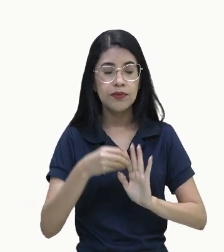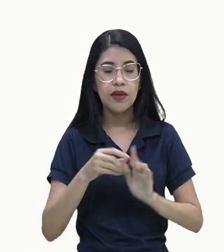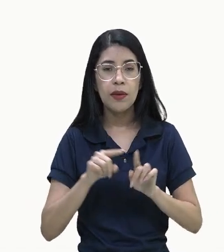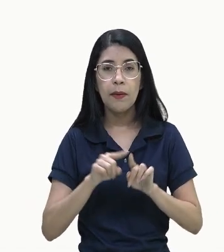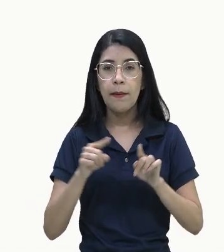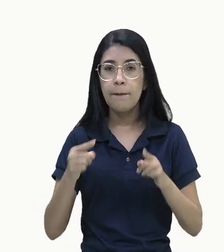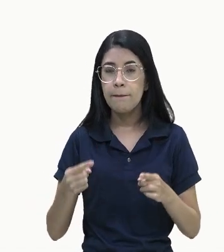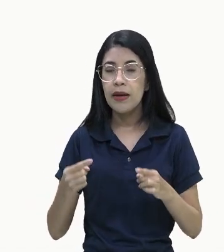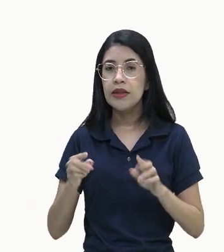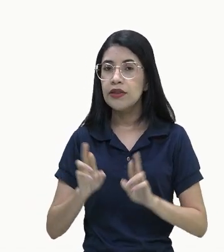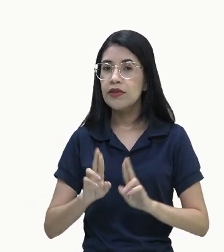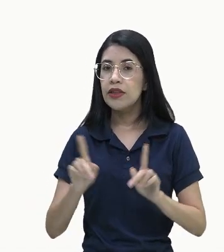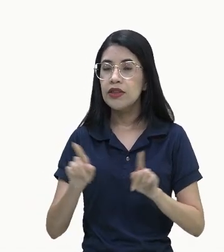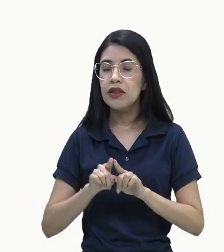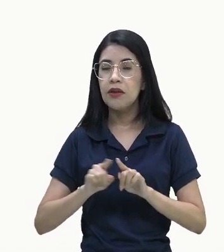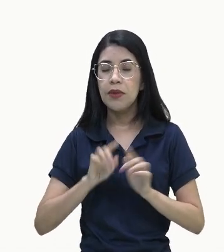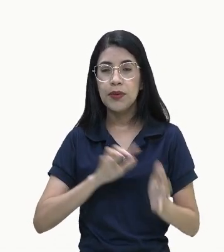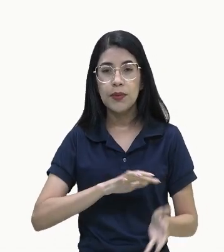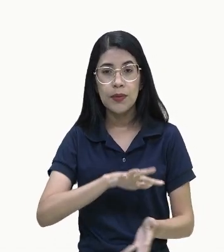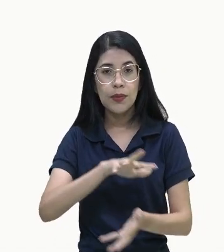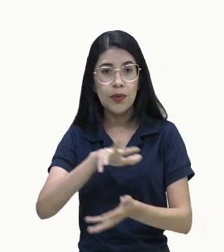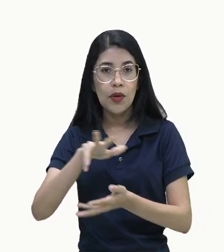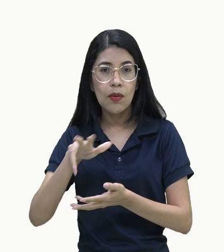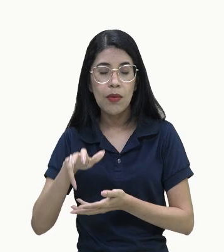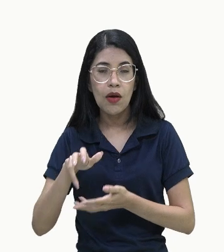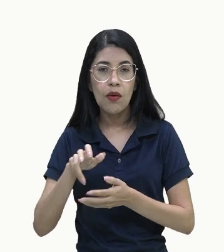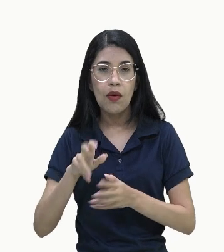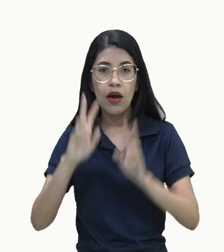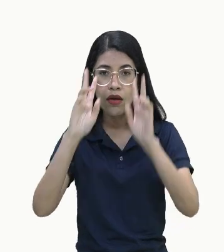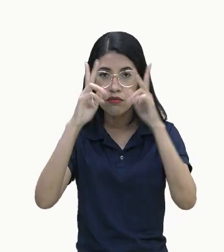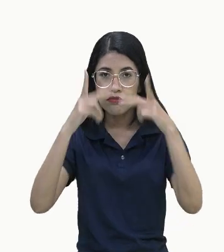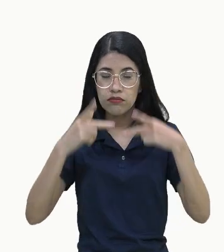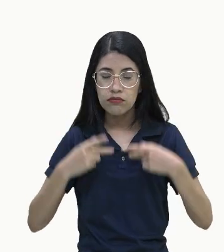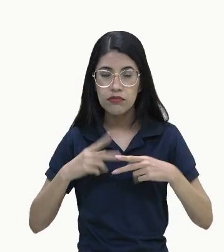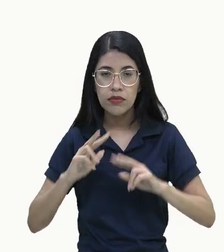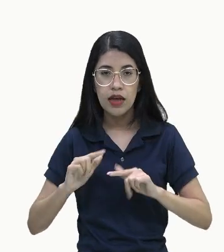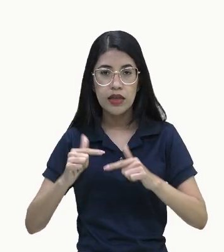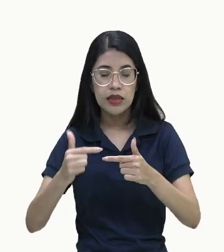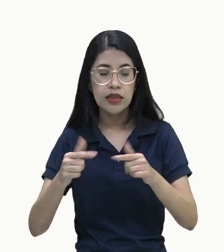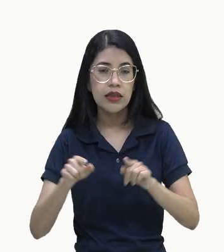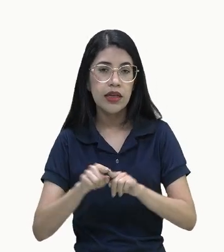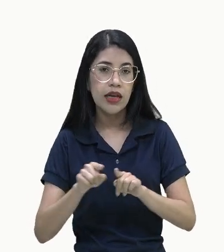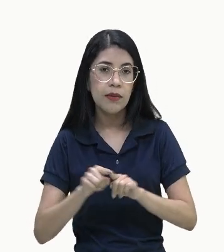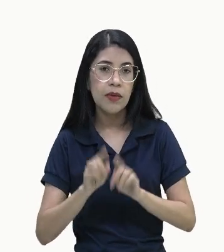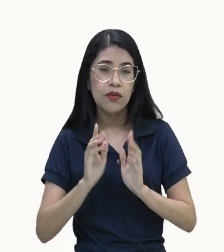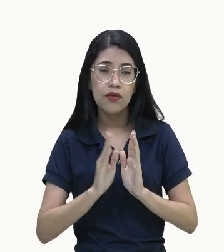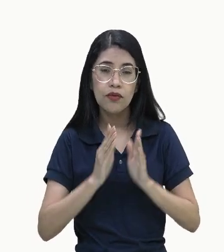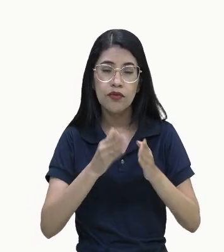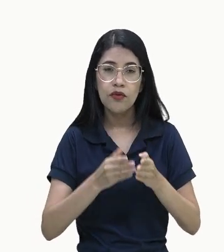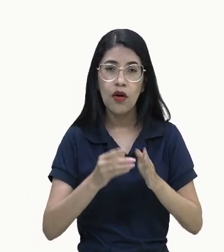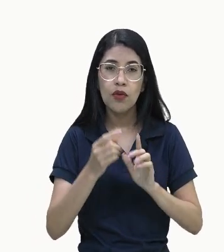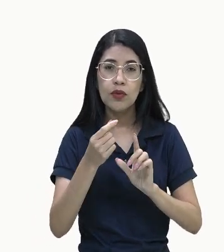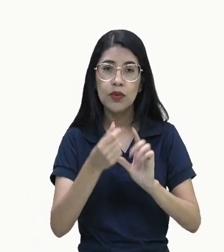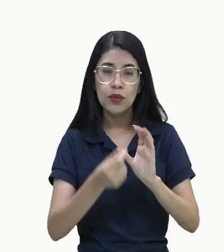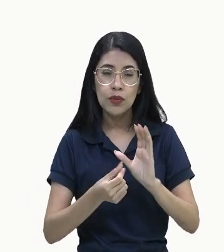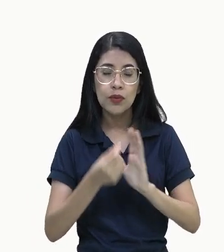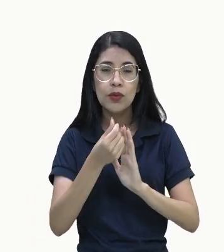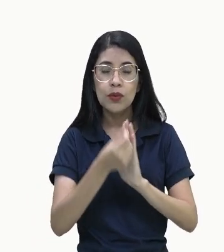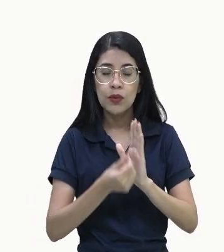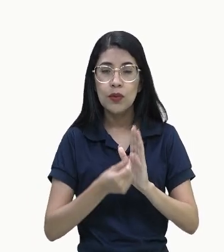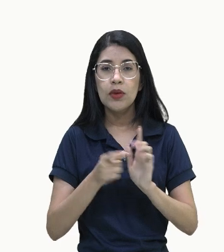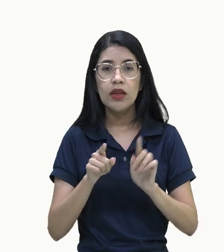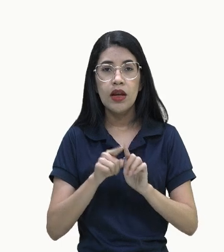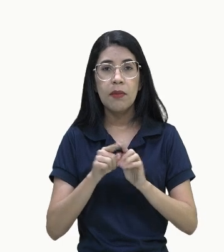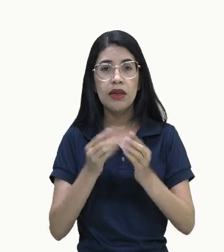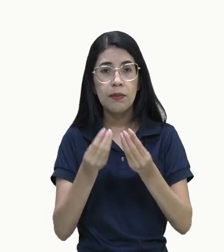em cadeia global, a ação humana exploratória e com foco no lucro tem destruído